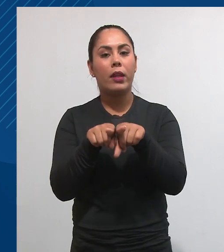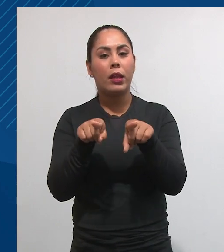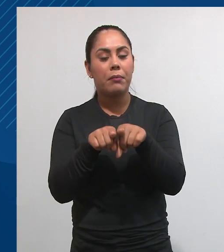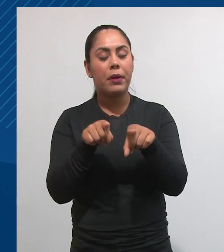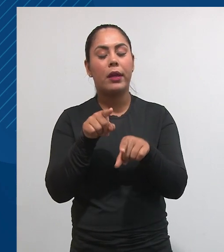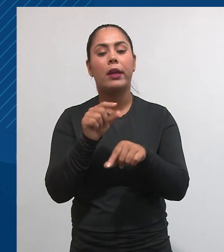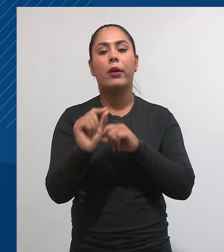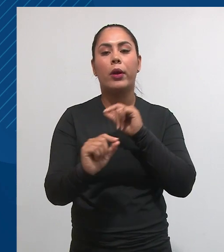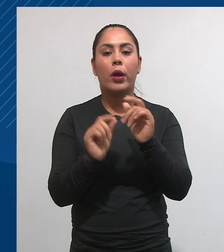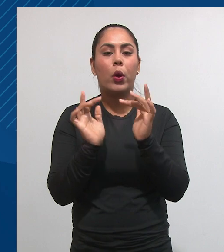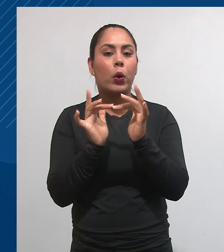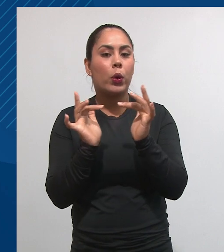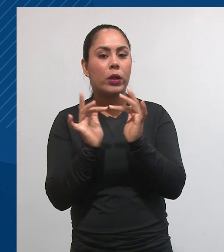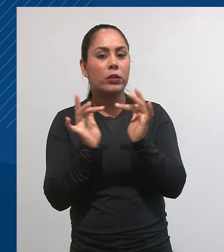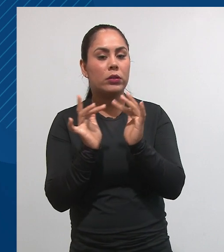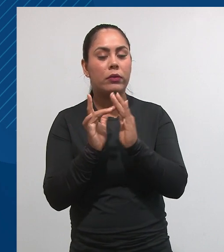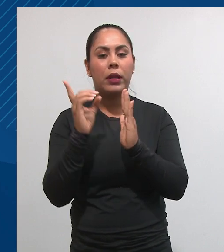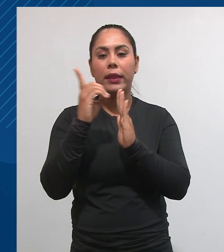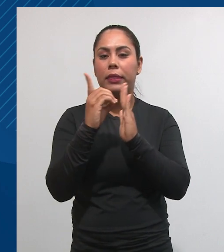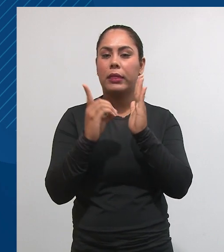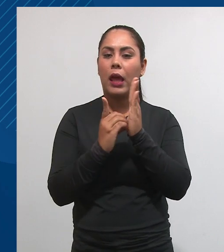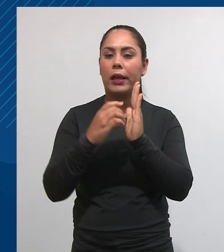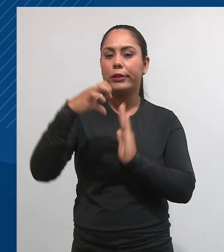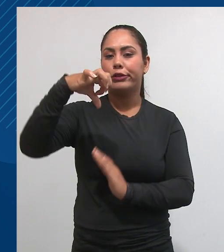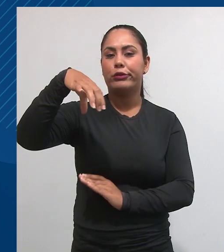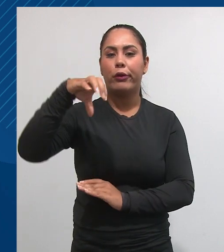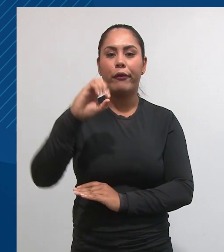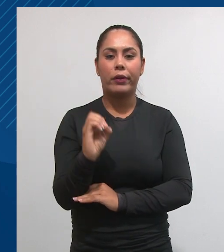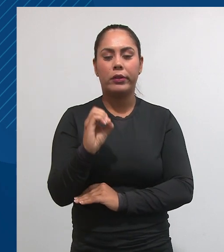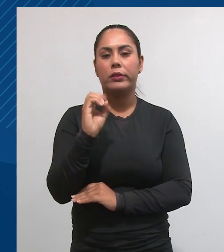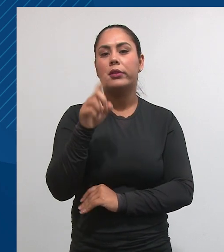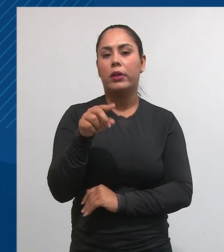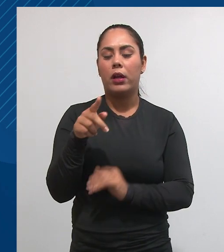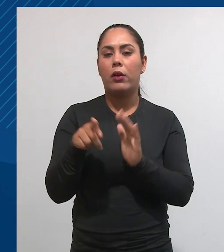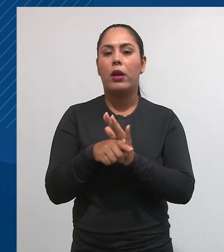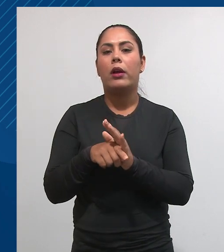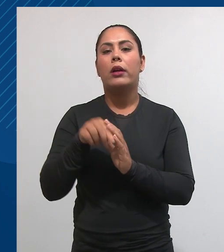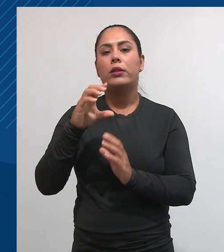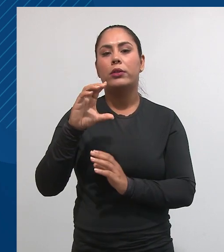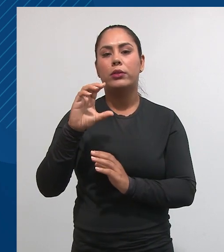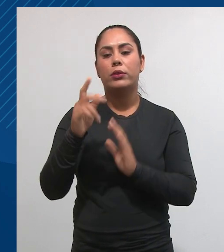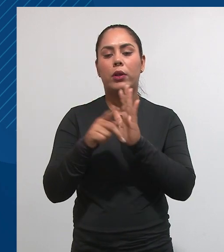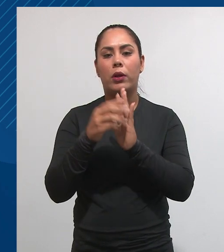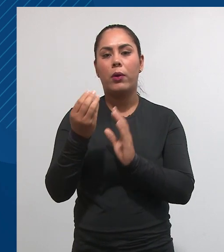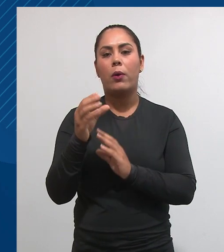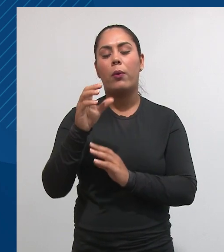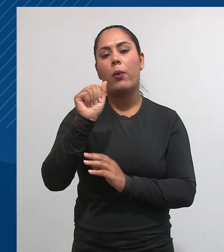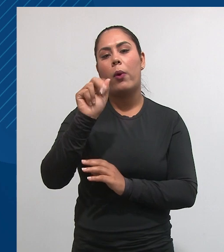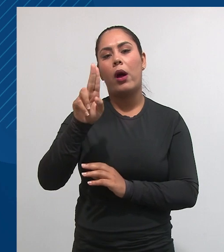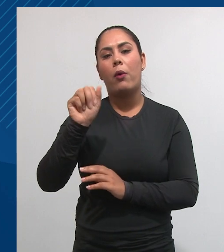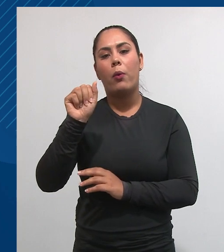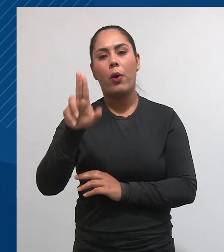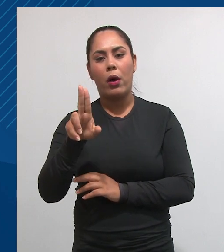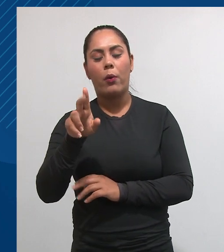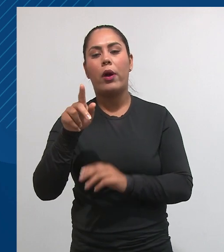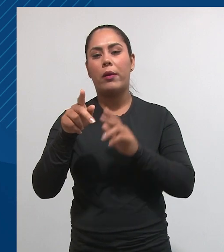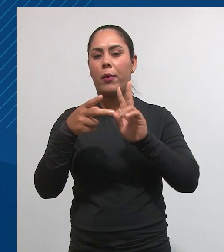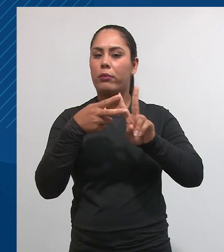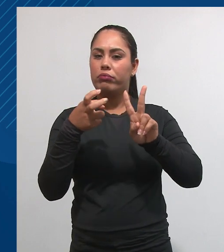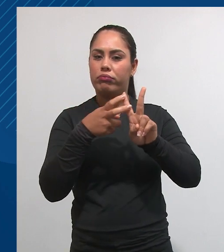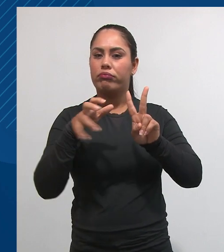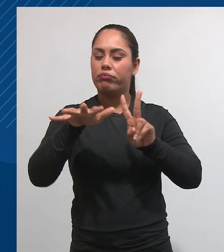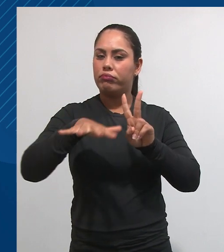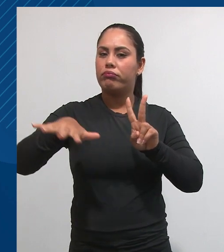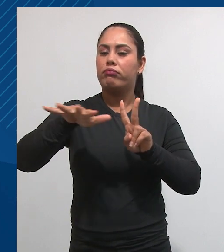Temos aí contatos recentes da década de 90, por exemplo, dos Uruauau, e que hoje já tem grande parte do